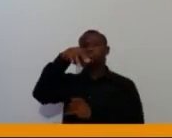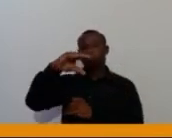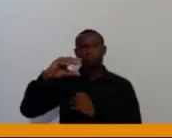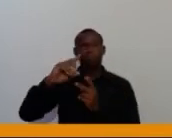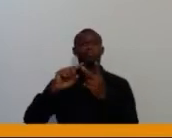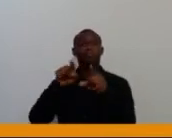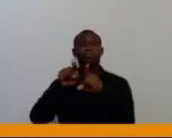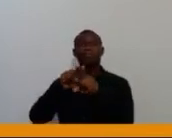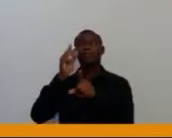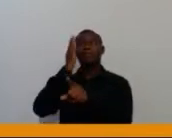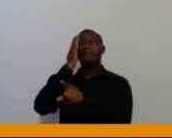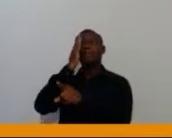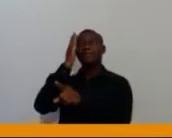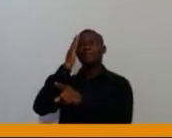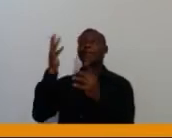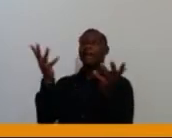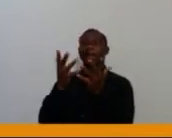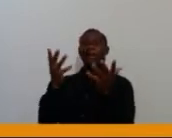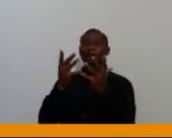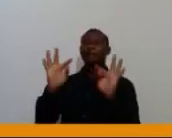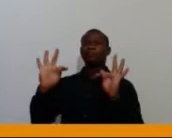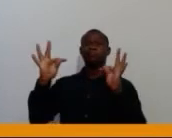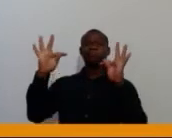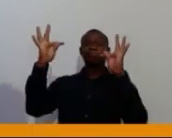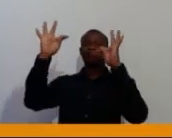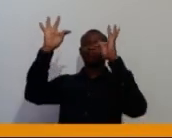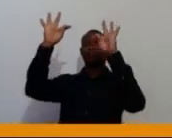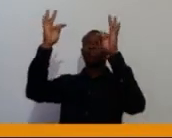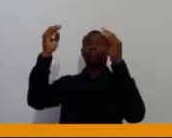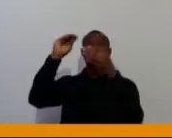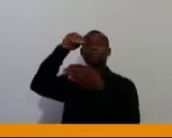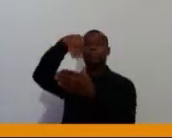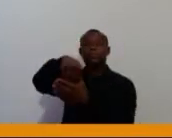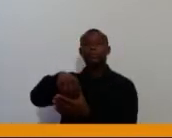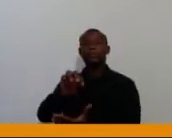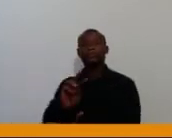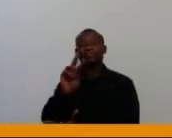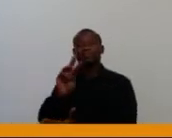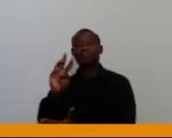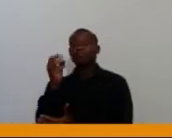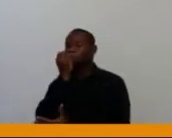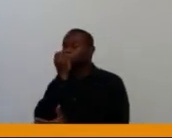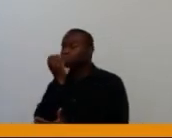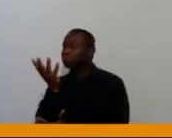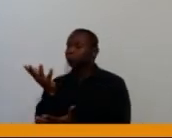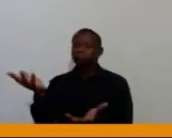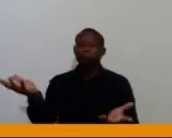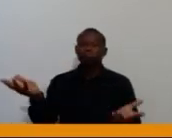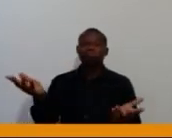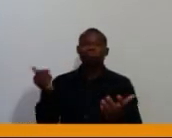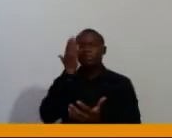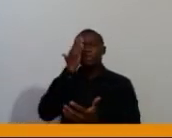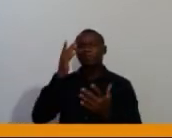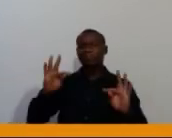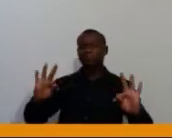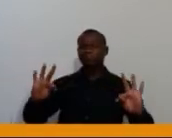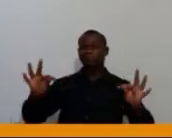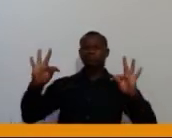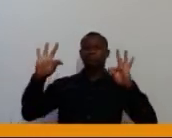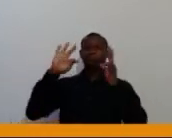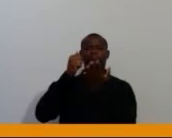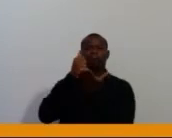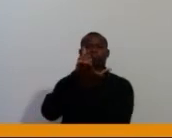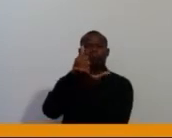imenso acervo que a tecnologia nos oferece, né, que foi tão bem apresentado